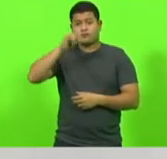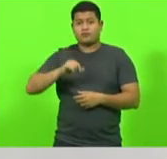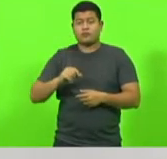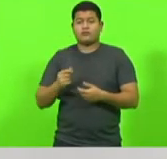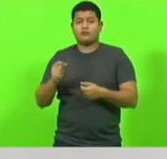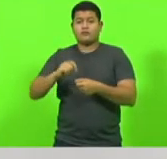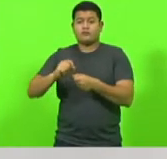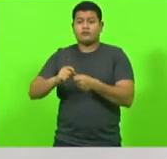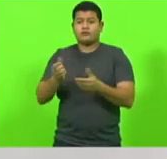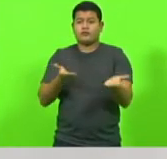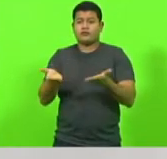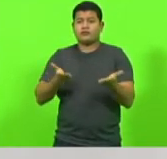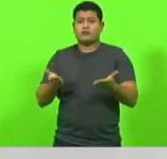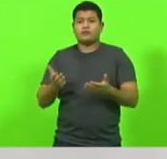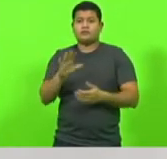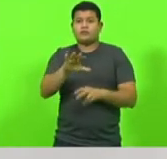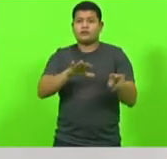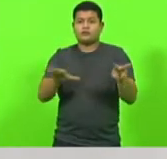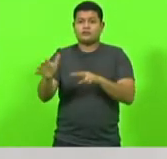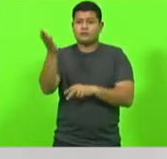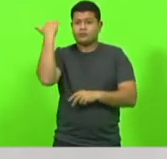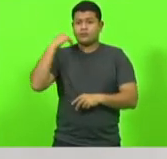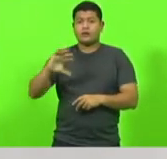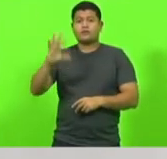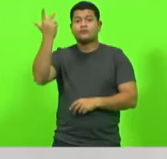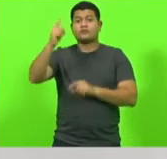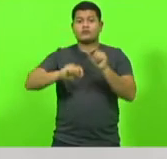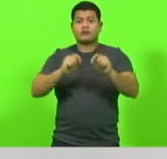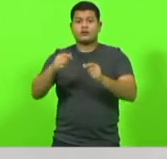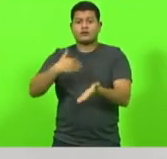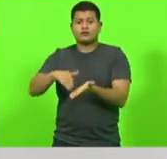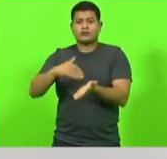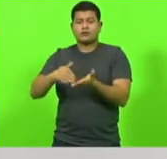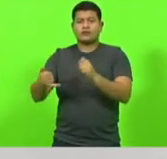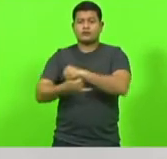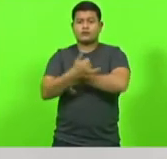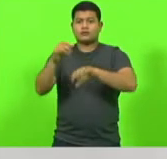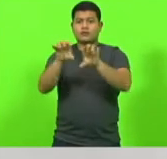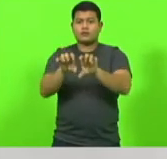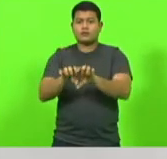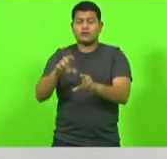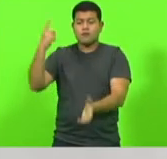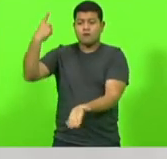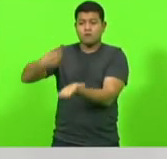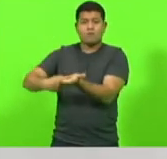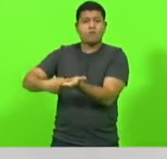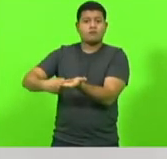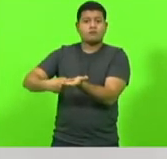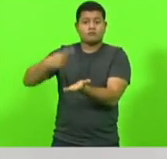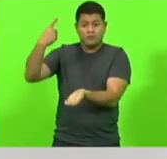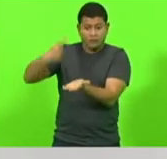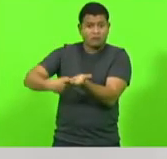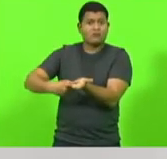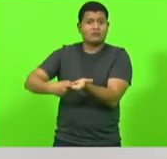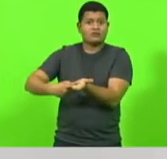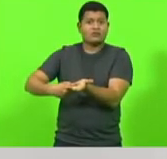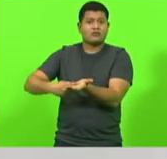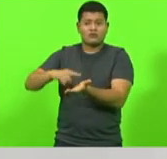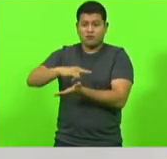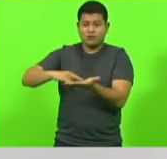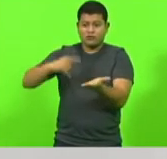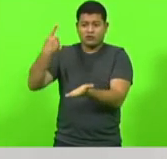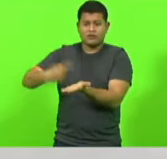adivinha o que aconteceu? A Secretaria de Infraestrutura fez um acordo um acordo para dar